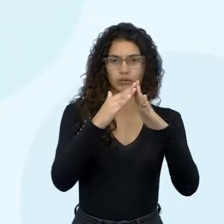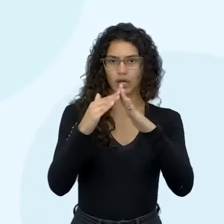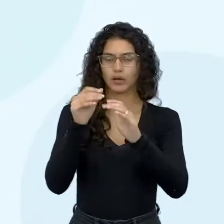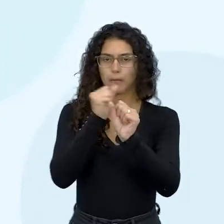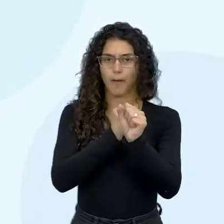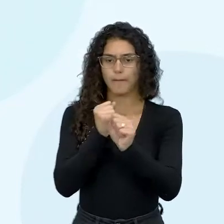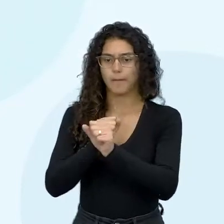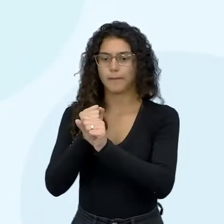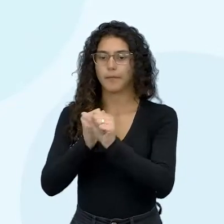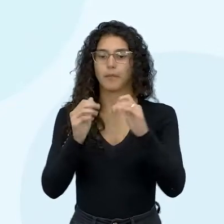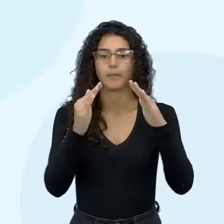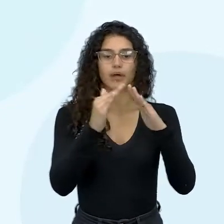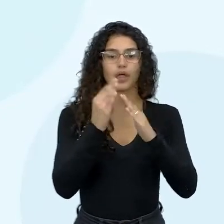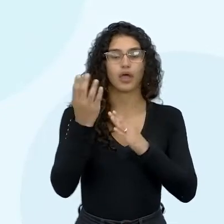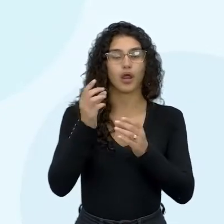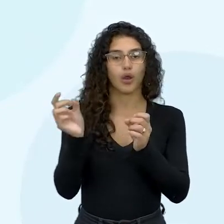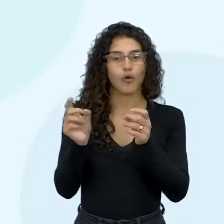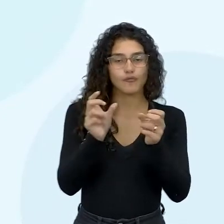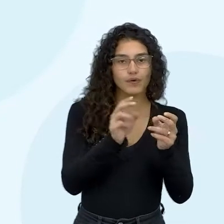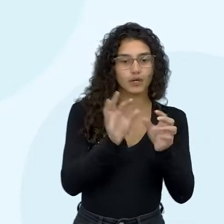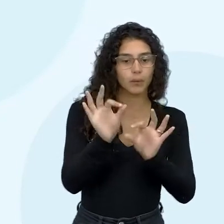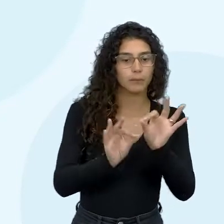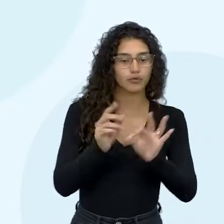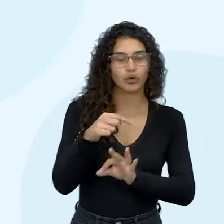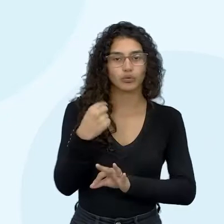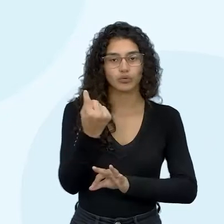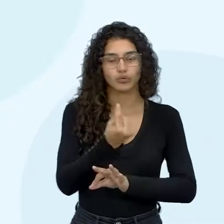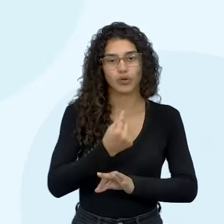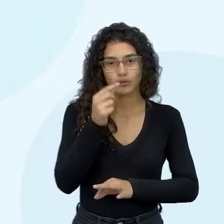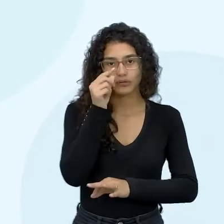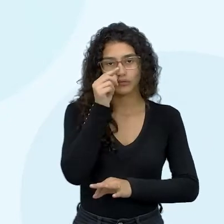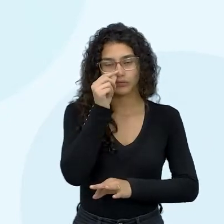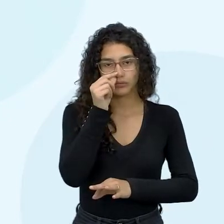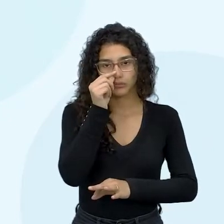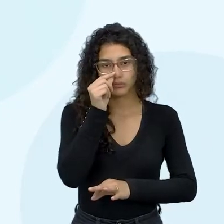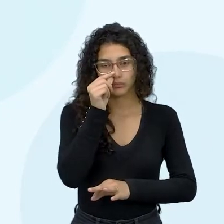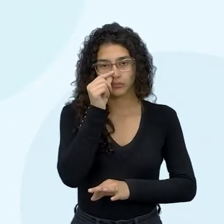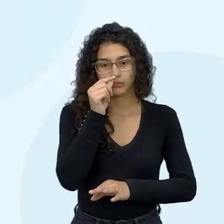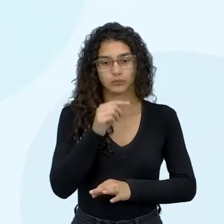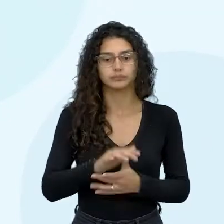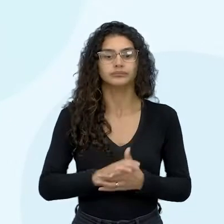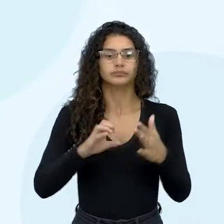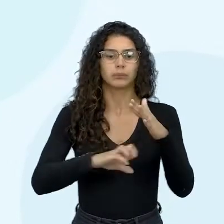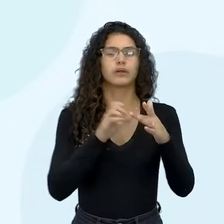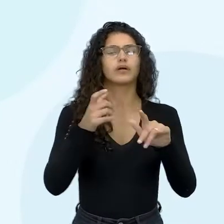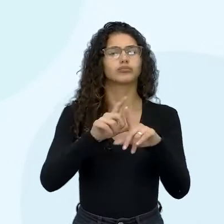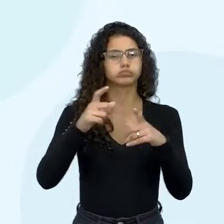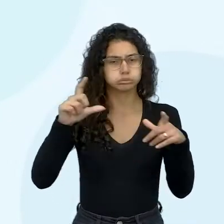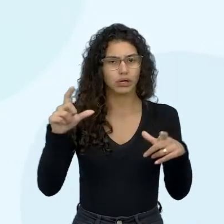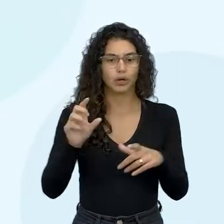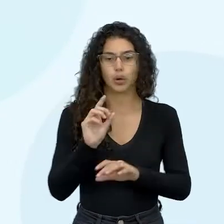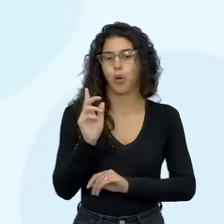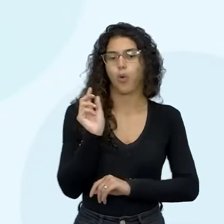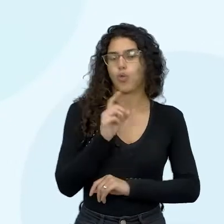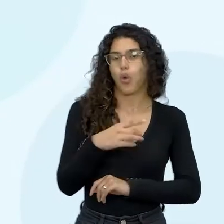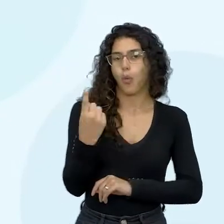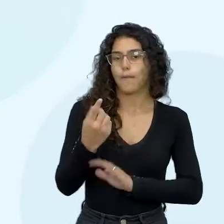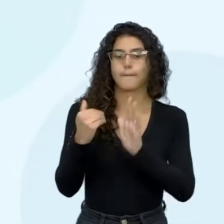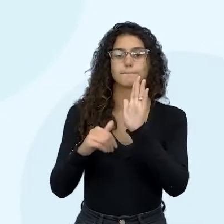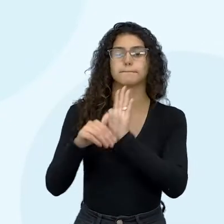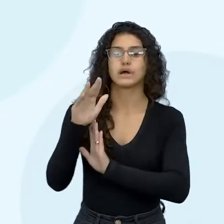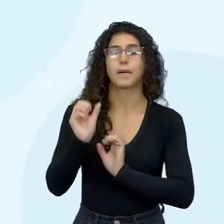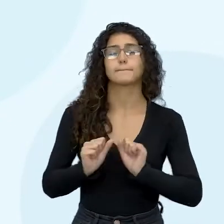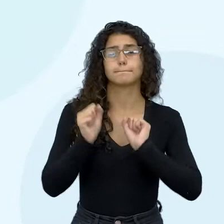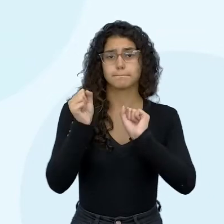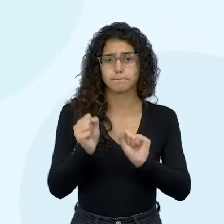tá? Querendo vender o nosso projeto para alguma construtora gigante, né? Não precisa ser só uma construtora maior do Brasil, né?